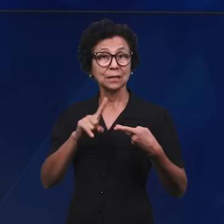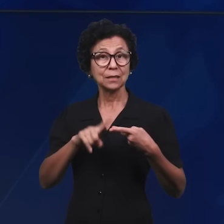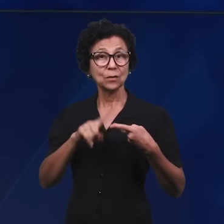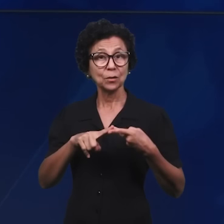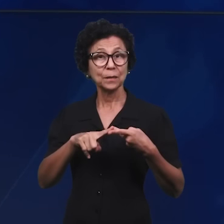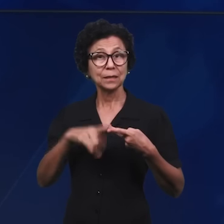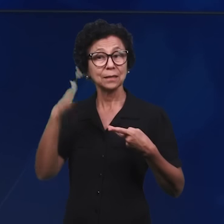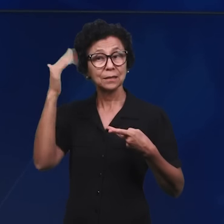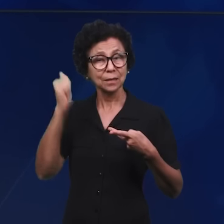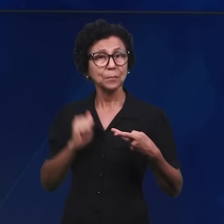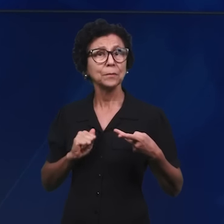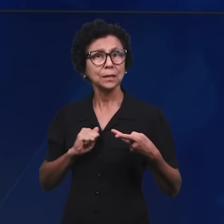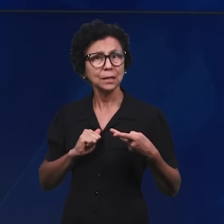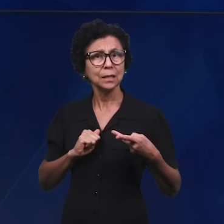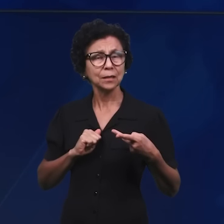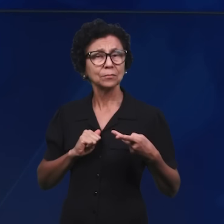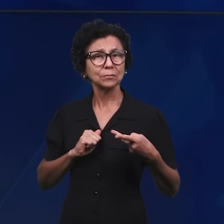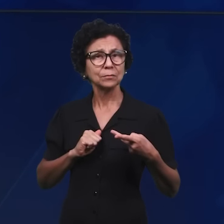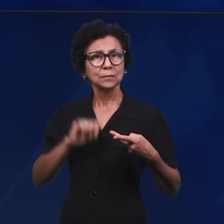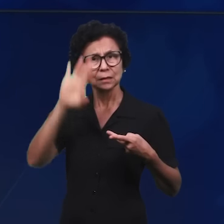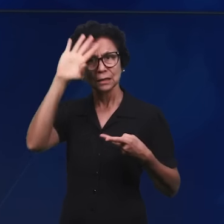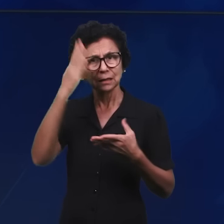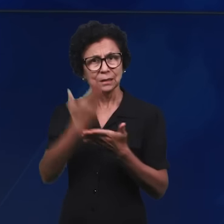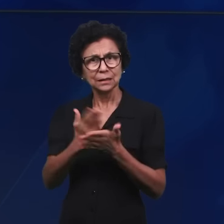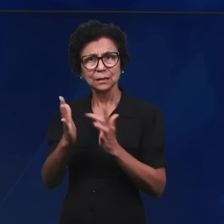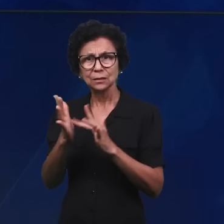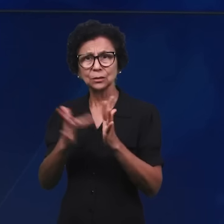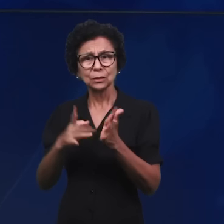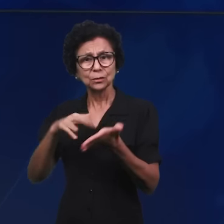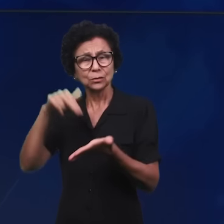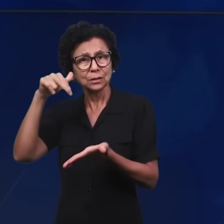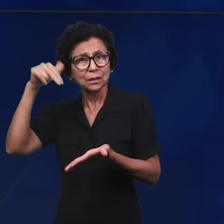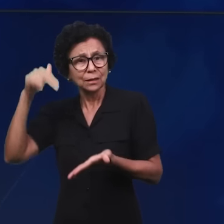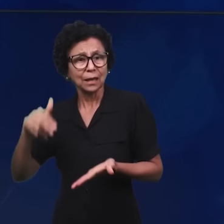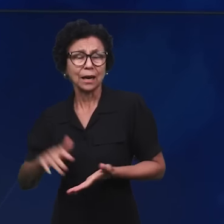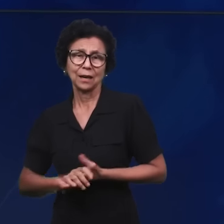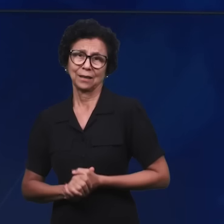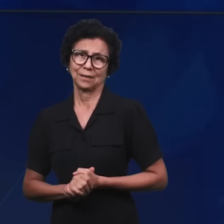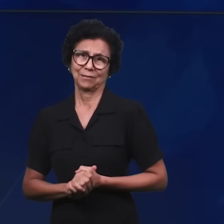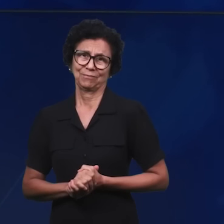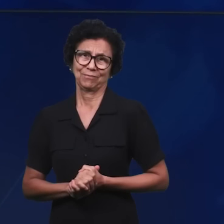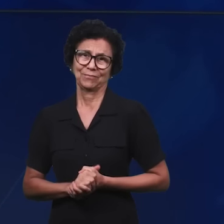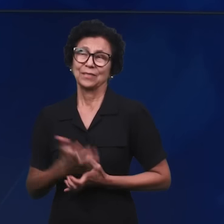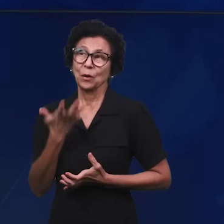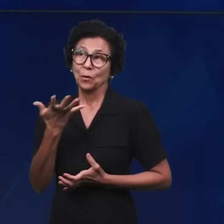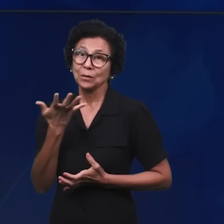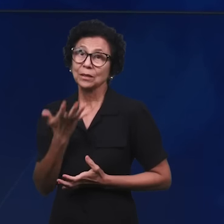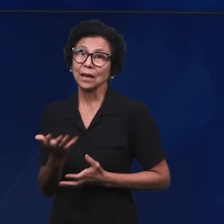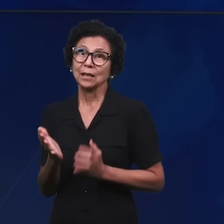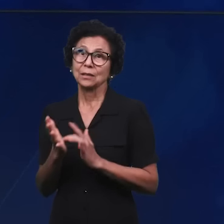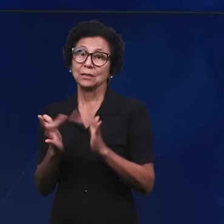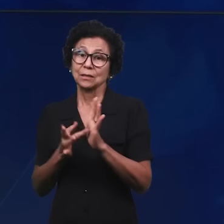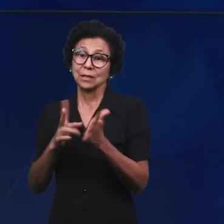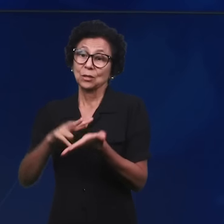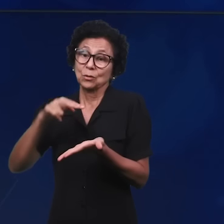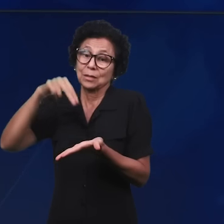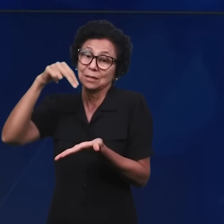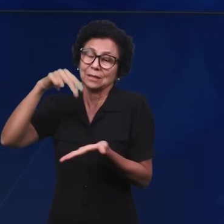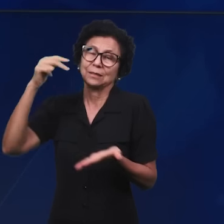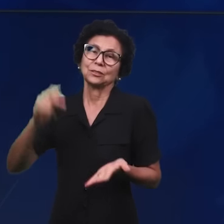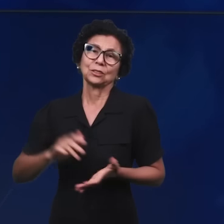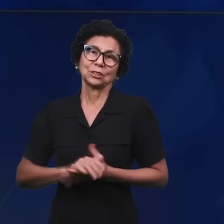promessa que Jesus ia ressuscitar. Eu quero que Jesus ressuscite na minha sepultura. Porque quem crê em